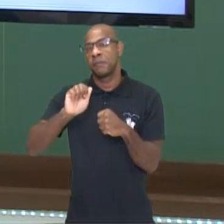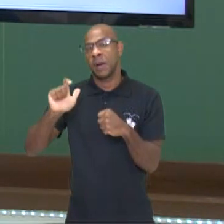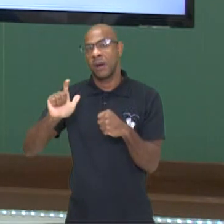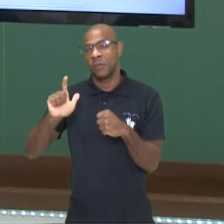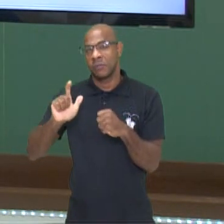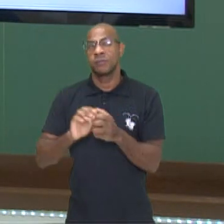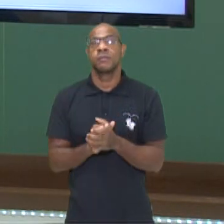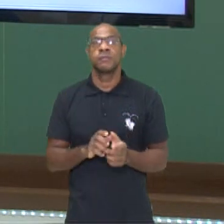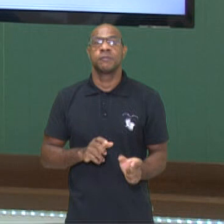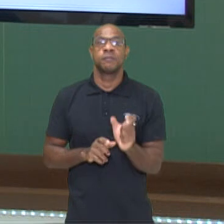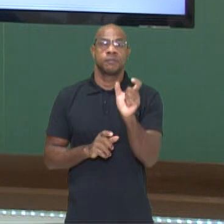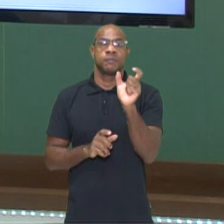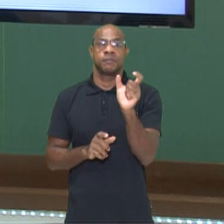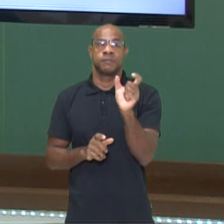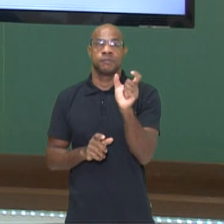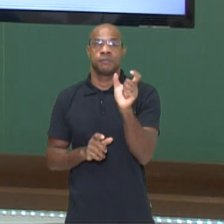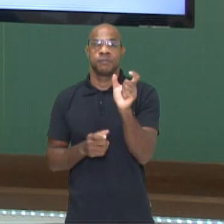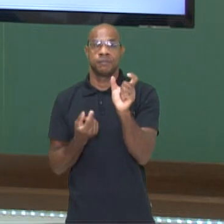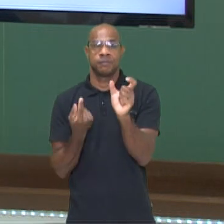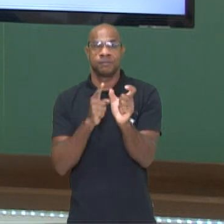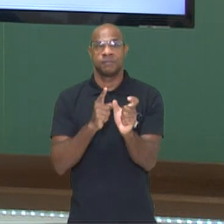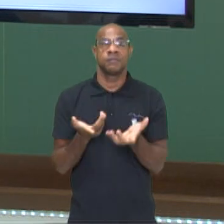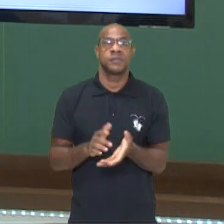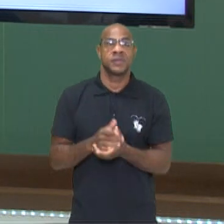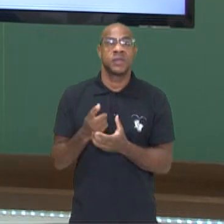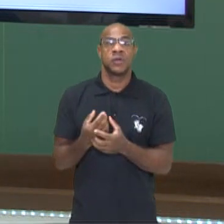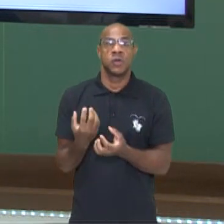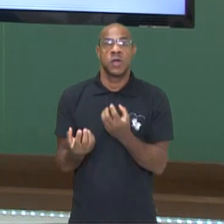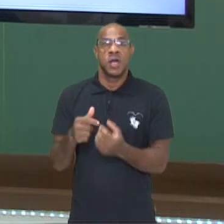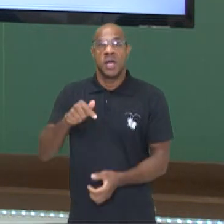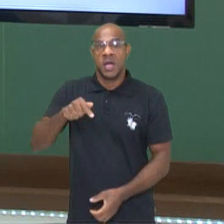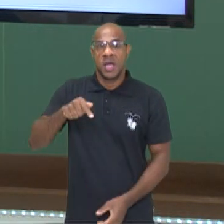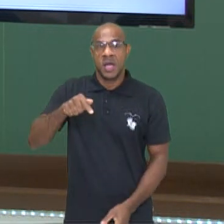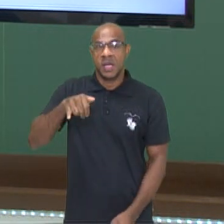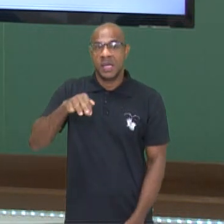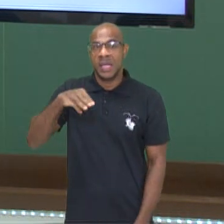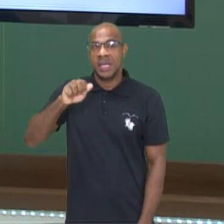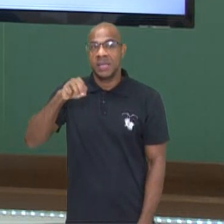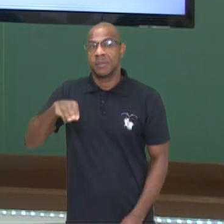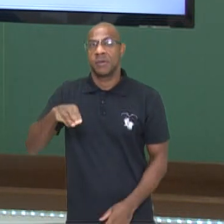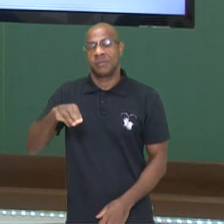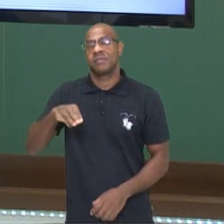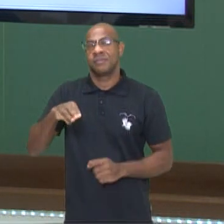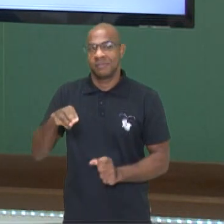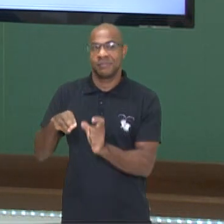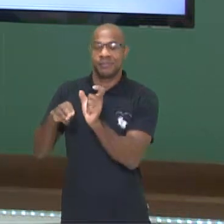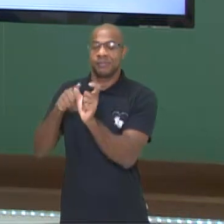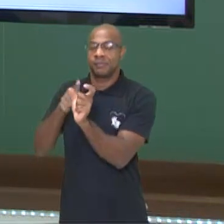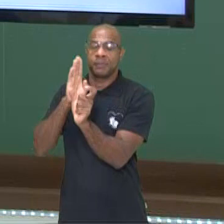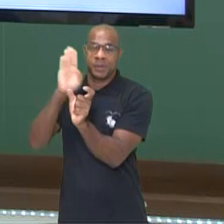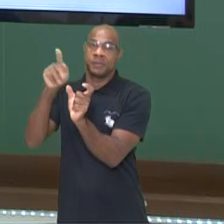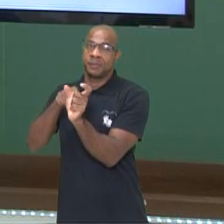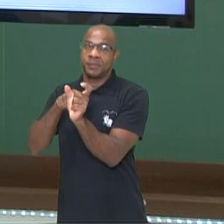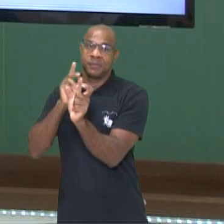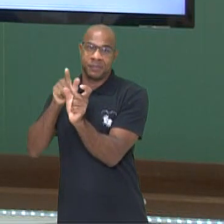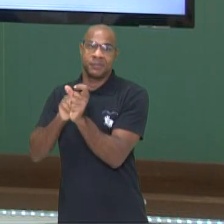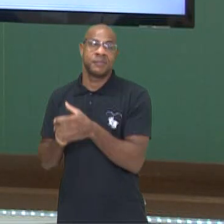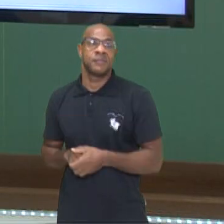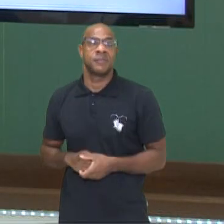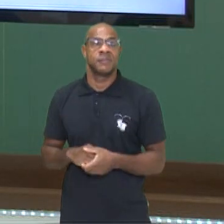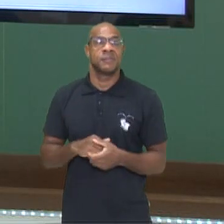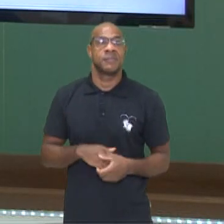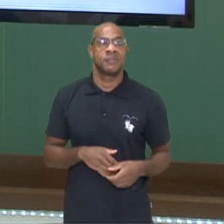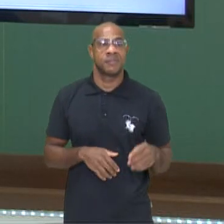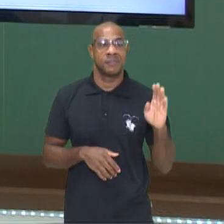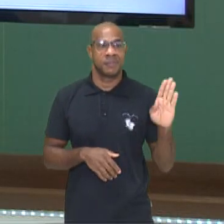verbo. Então, nós temos aqui o queimam, certo? Como sendo o núcleo desse predicado. Letra B, nós temos um predicado